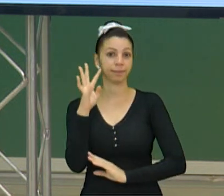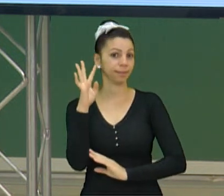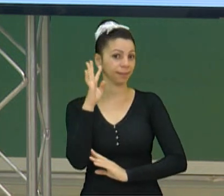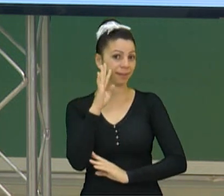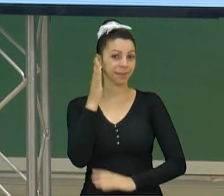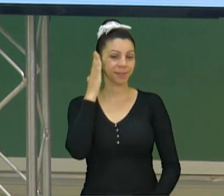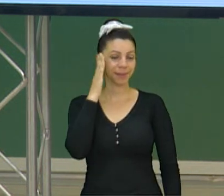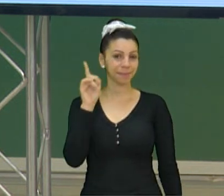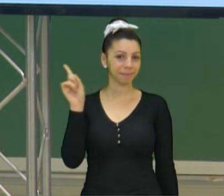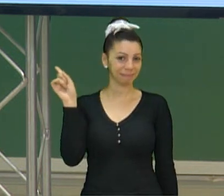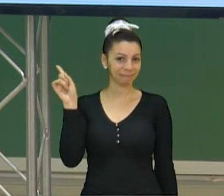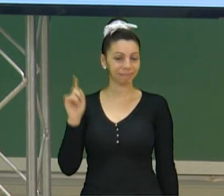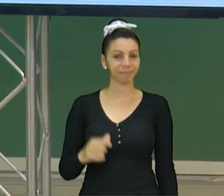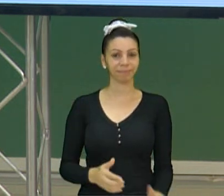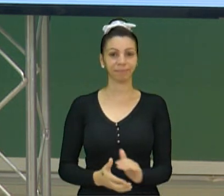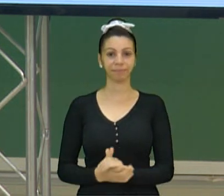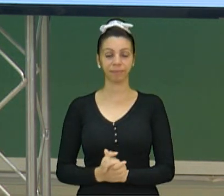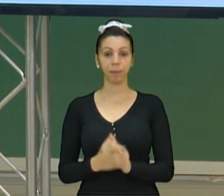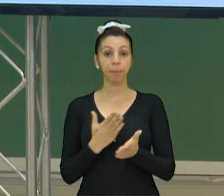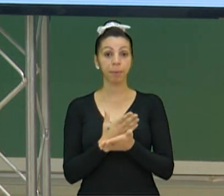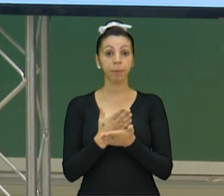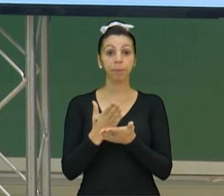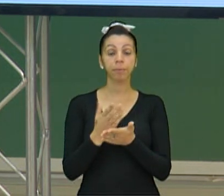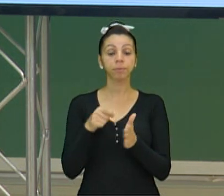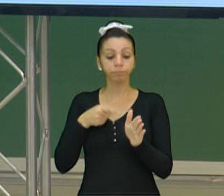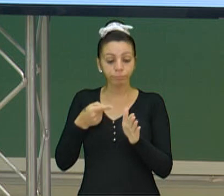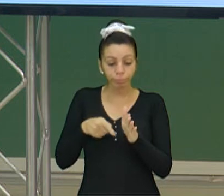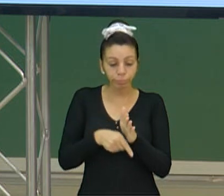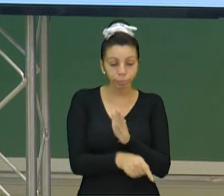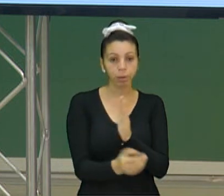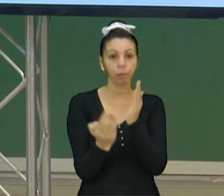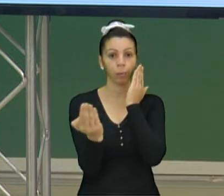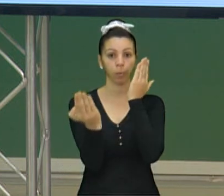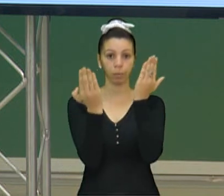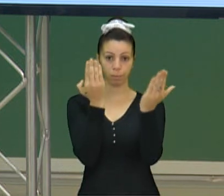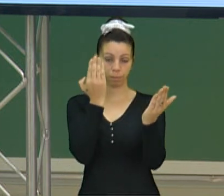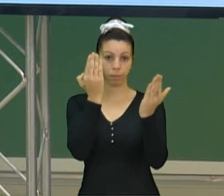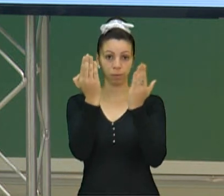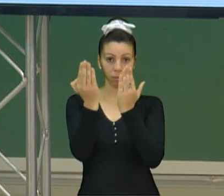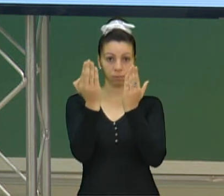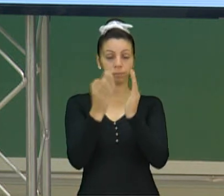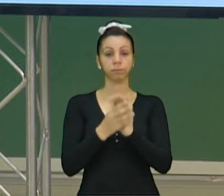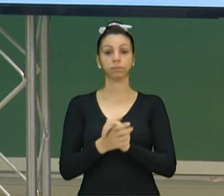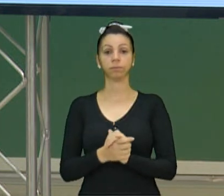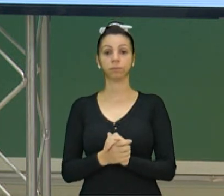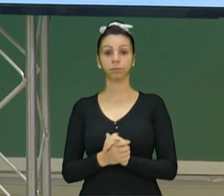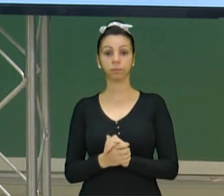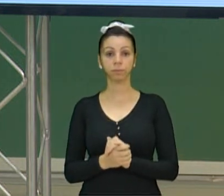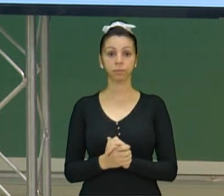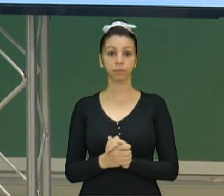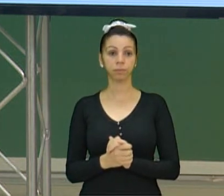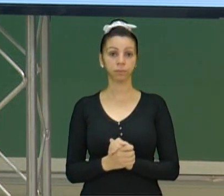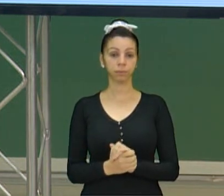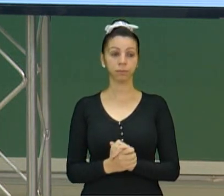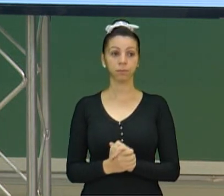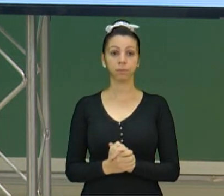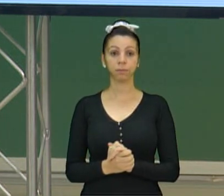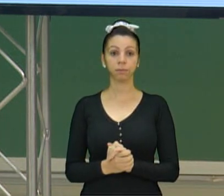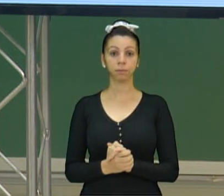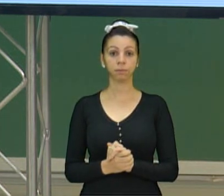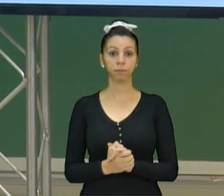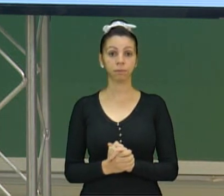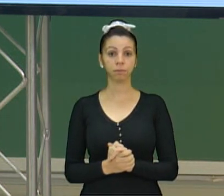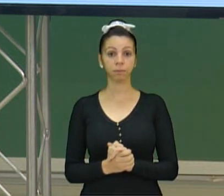isso. Então, nós vamos conversar um pouco mais sobre comparativo, coisa que nós já fizemos também nas aulas anteriores. E a gente